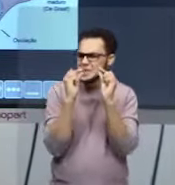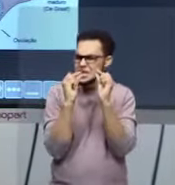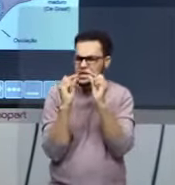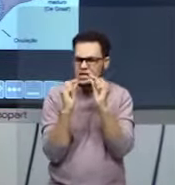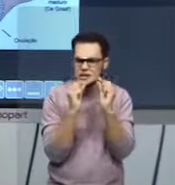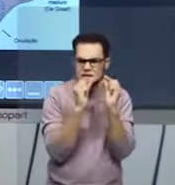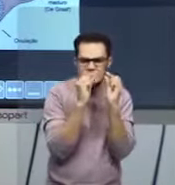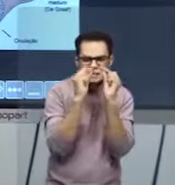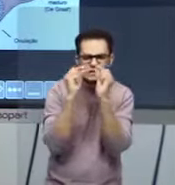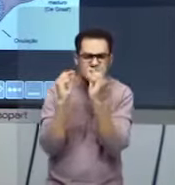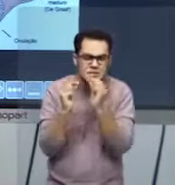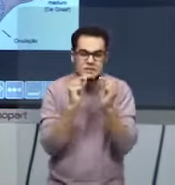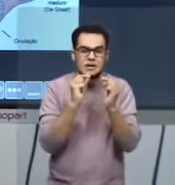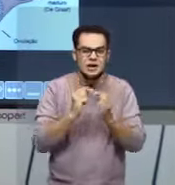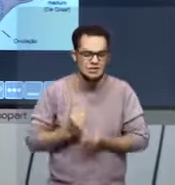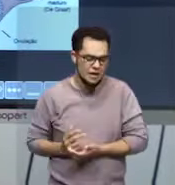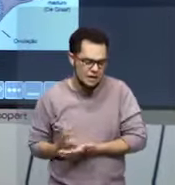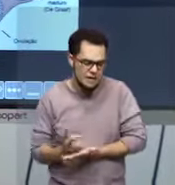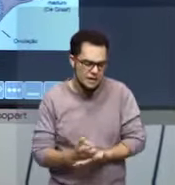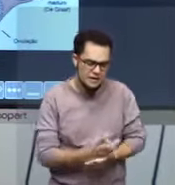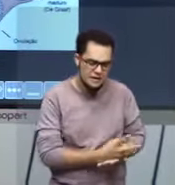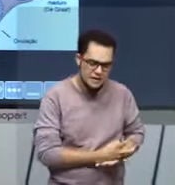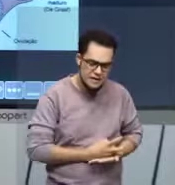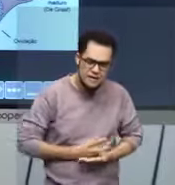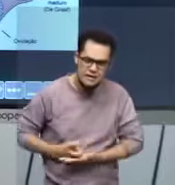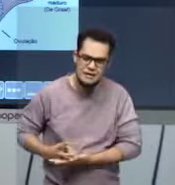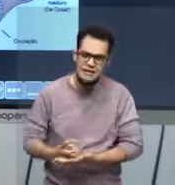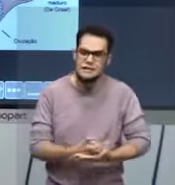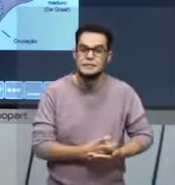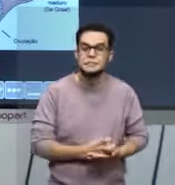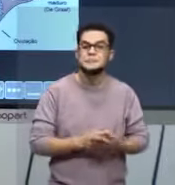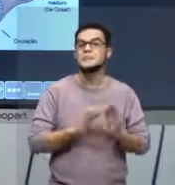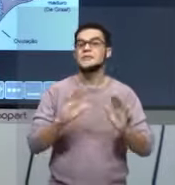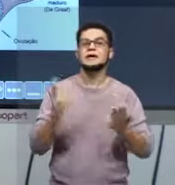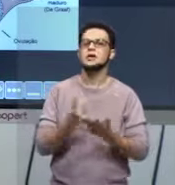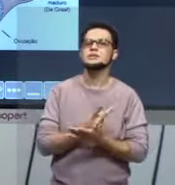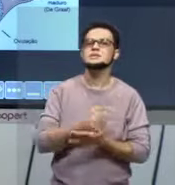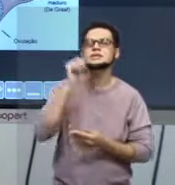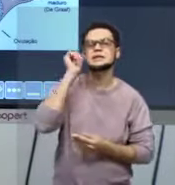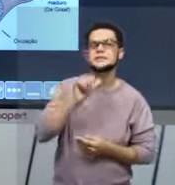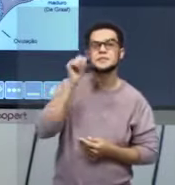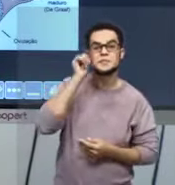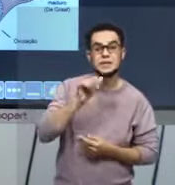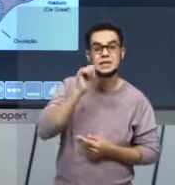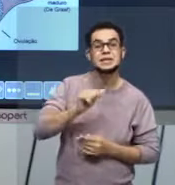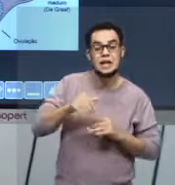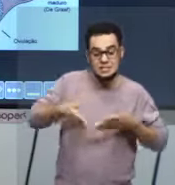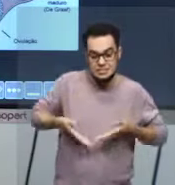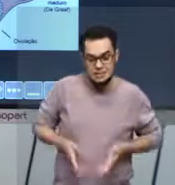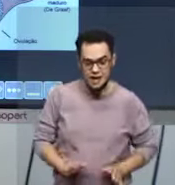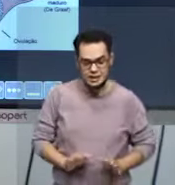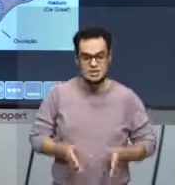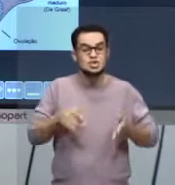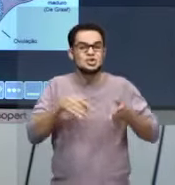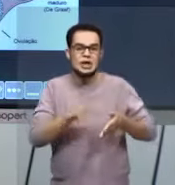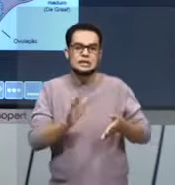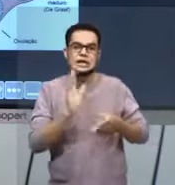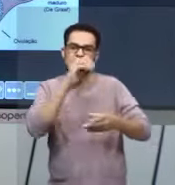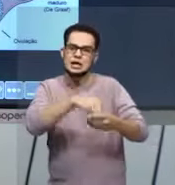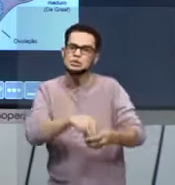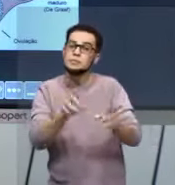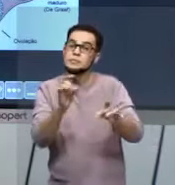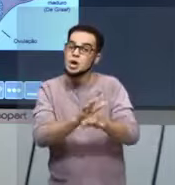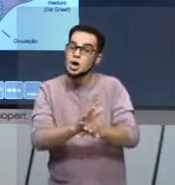Muito legal. As meninas vão nascer com milhões de folículos primários, mas eles vão